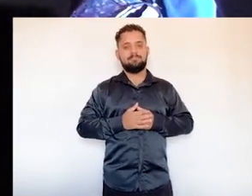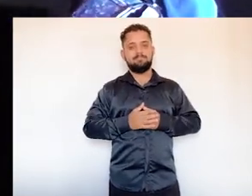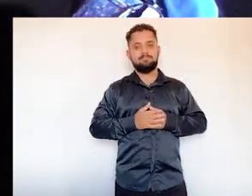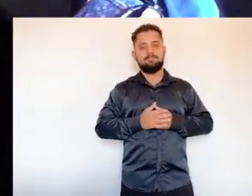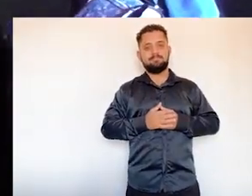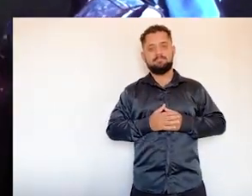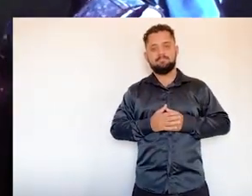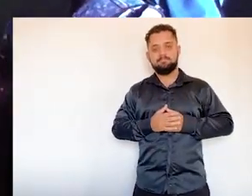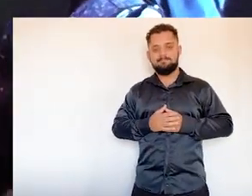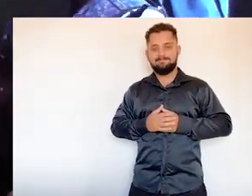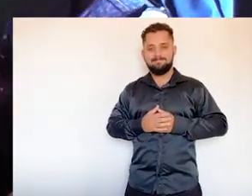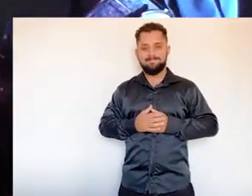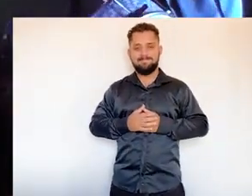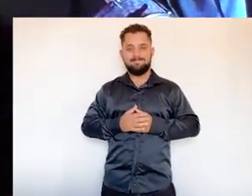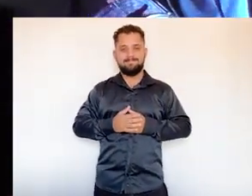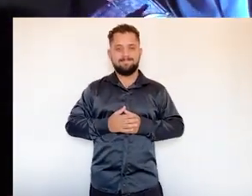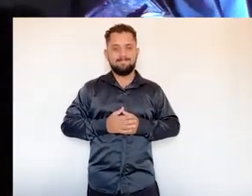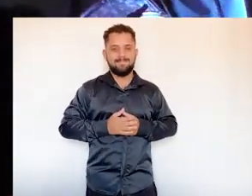Só um shotzinho.